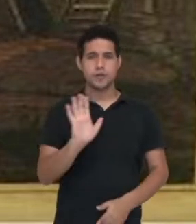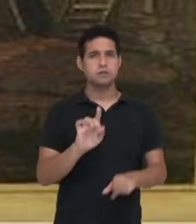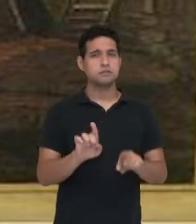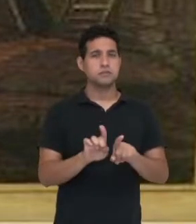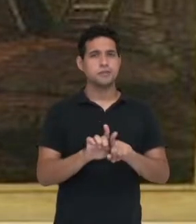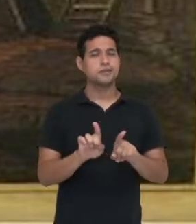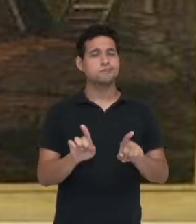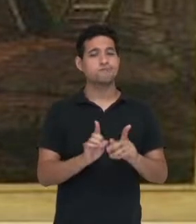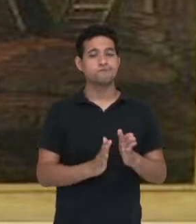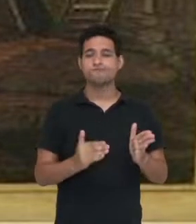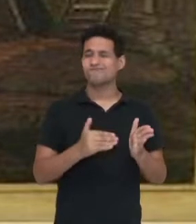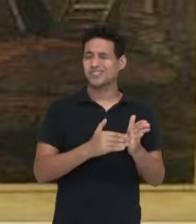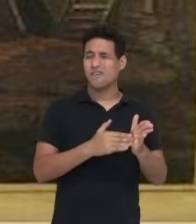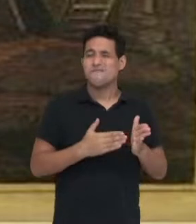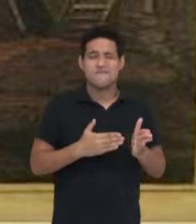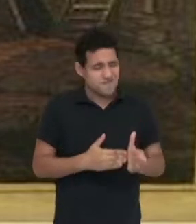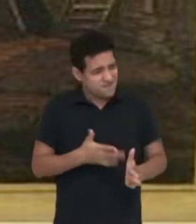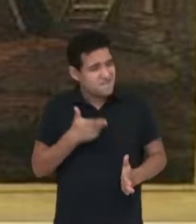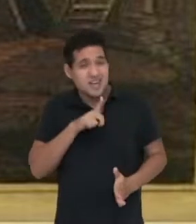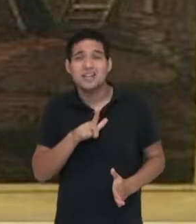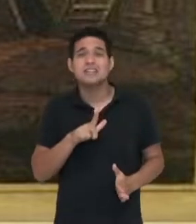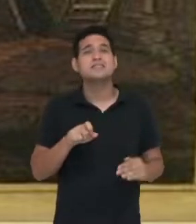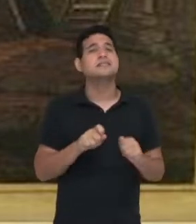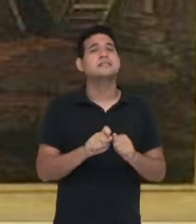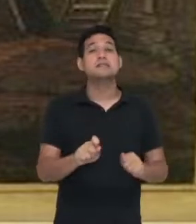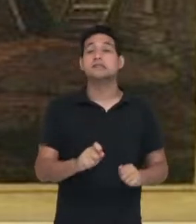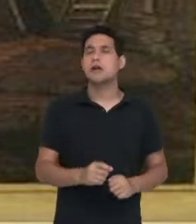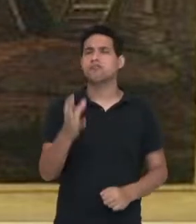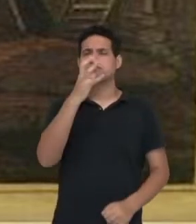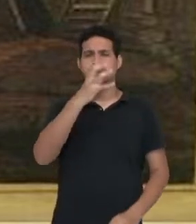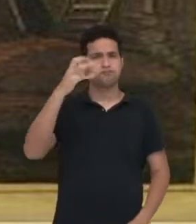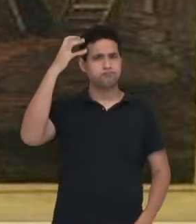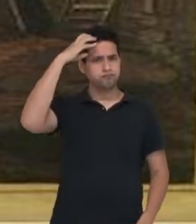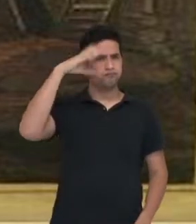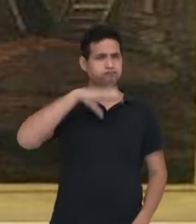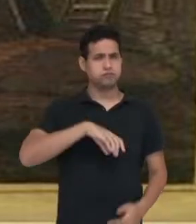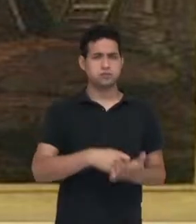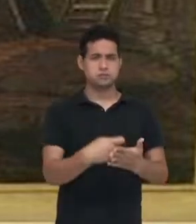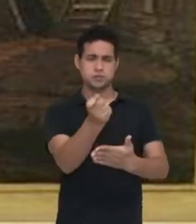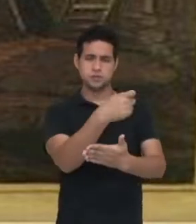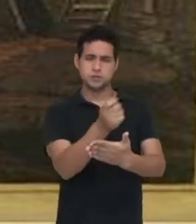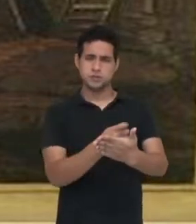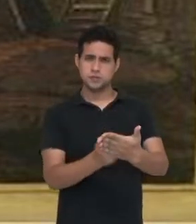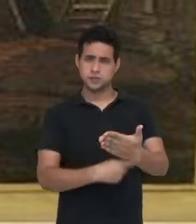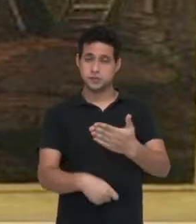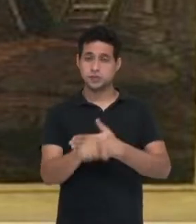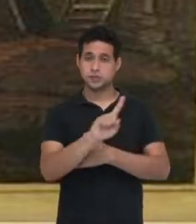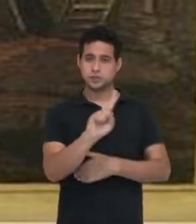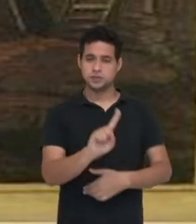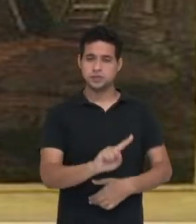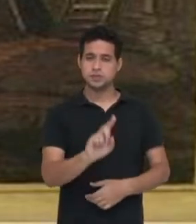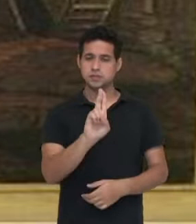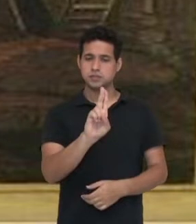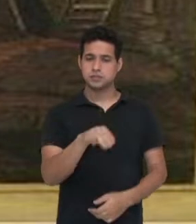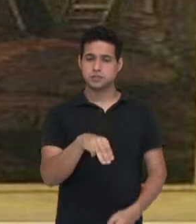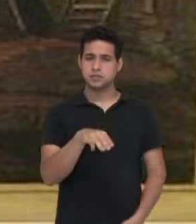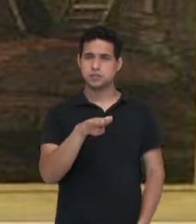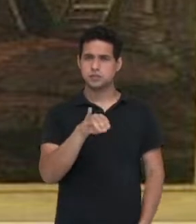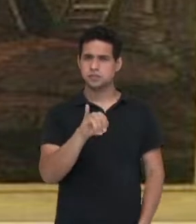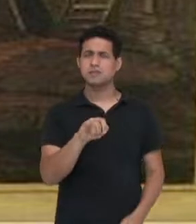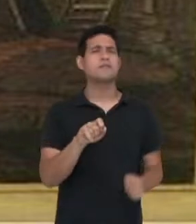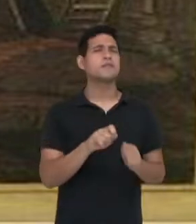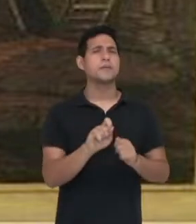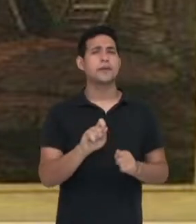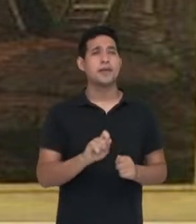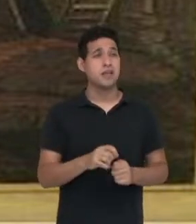última instância, llevando al rey de Portugal a escribir una carta a Zumbi, instándole a que se